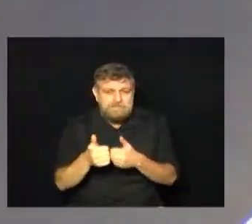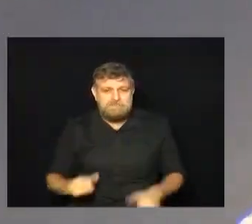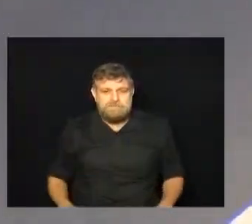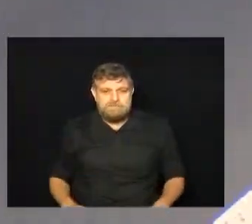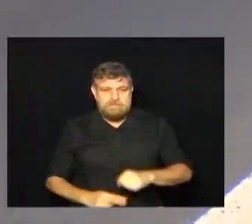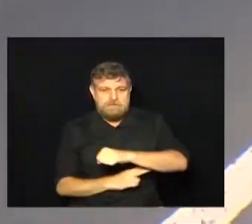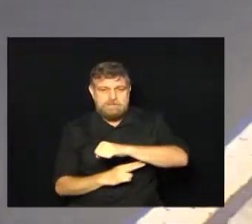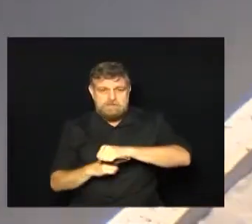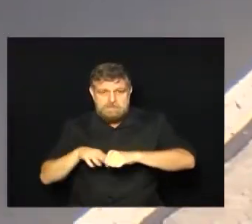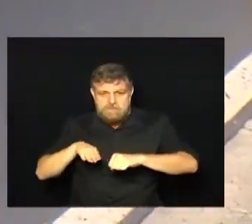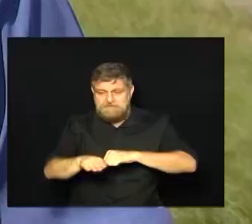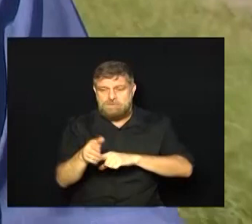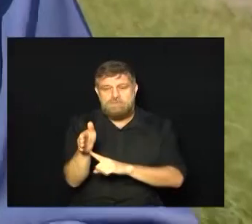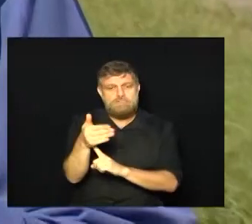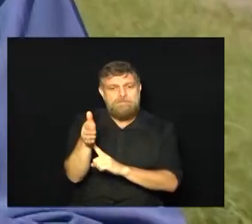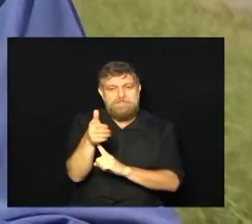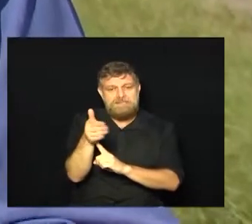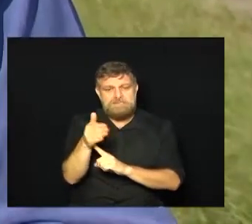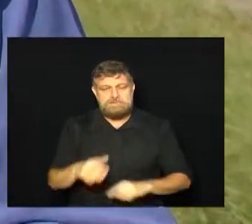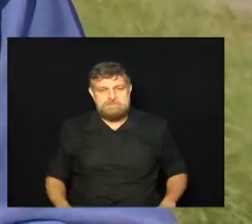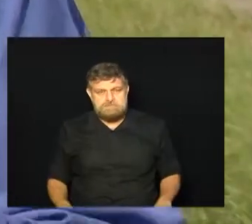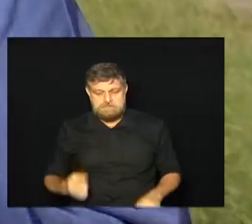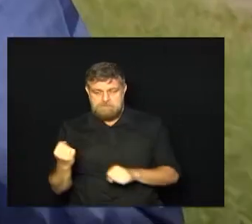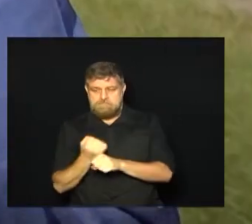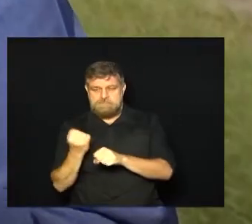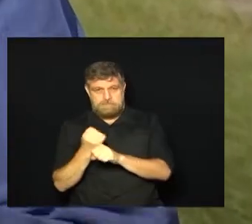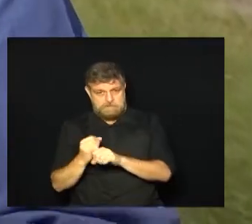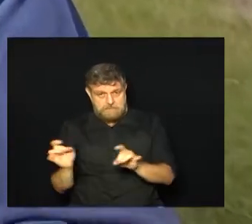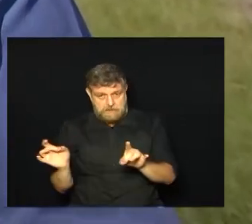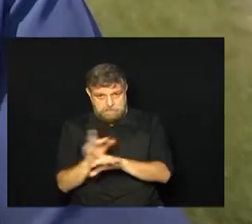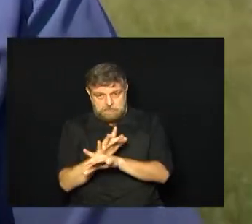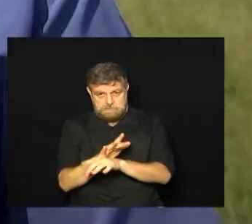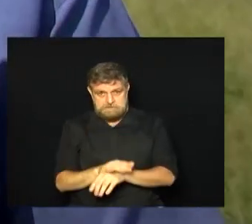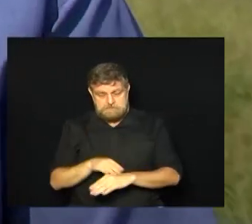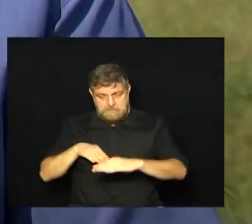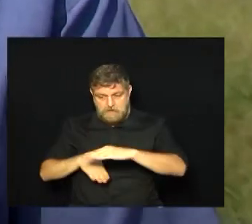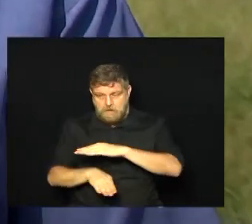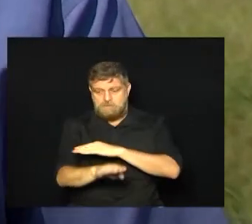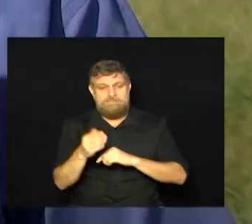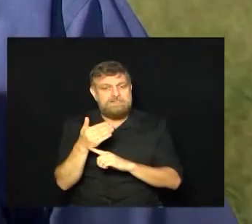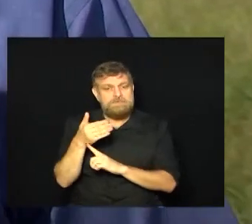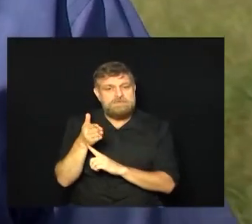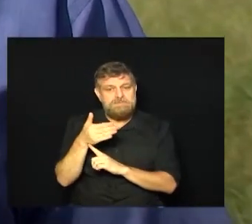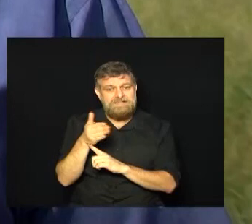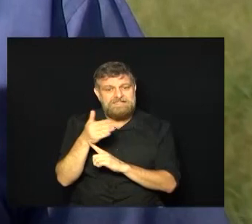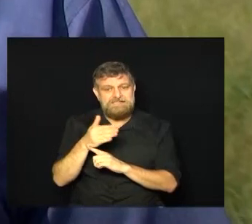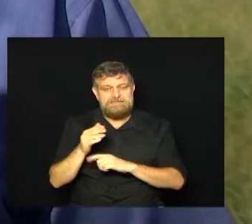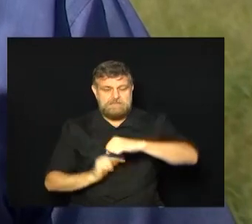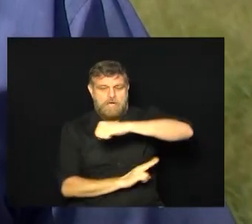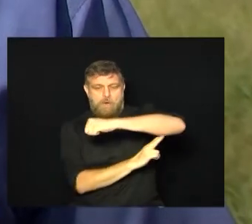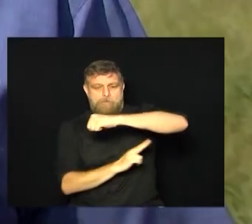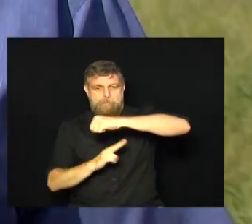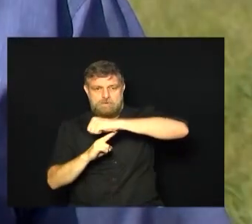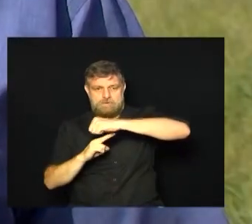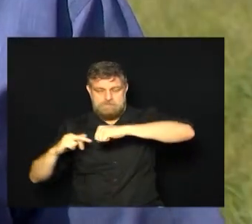viaduto da Rodovia dos Bandeirantes. A conclusão das obras sobre a Rodovia dos Bandeirantes, não é? A implantação de mais um pontilhão para